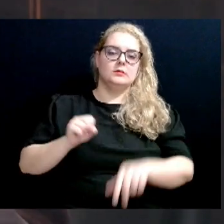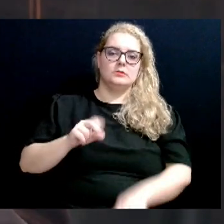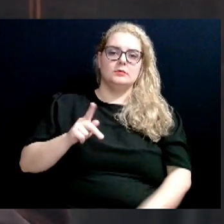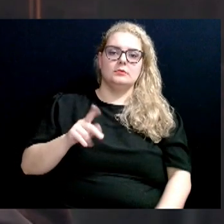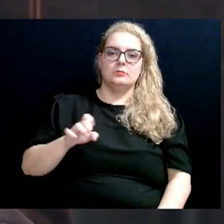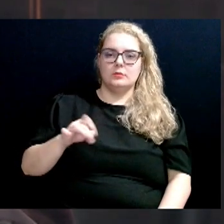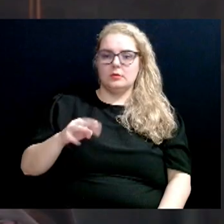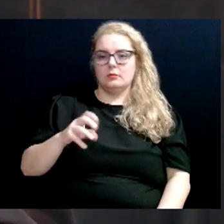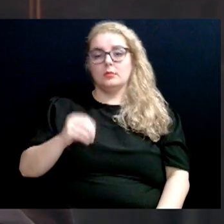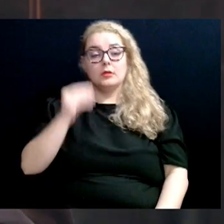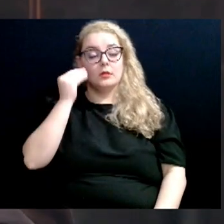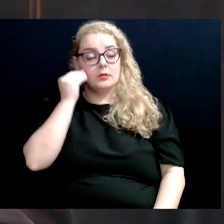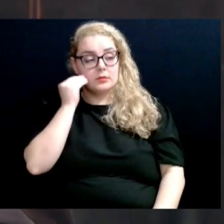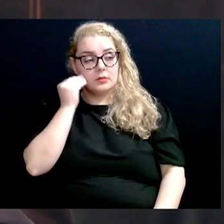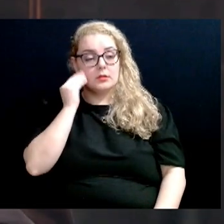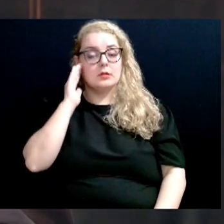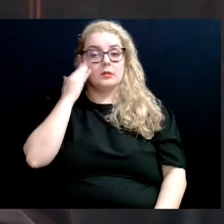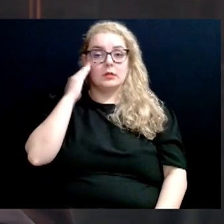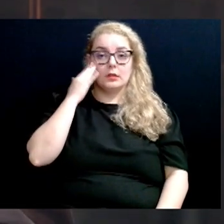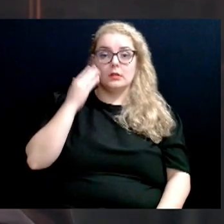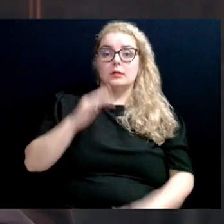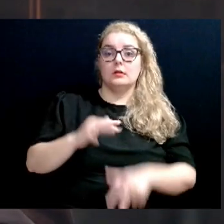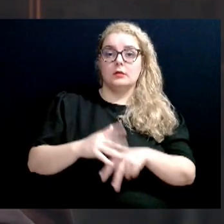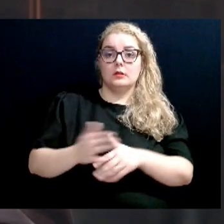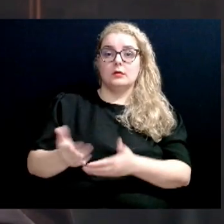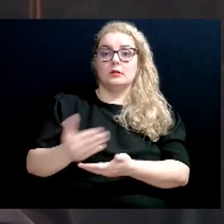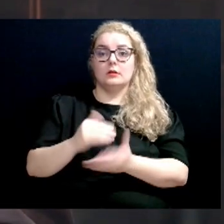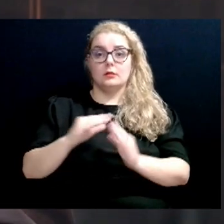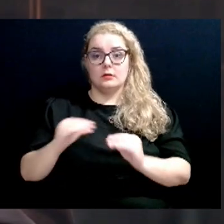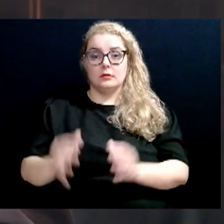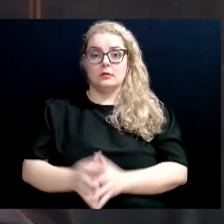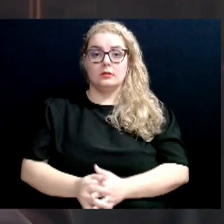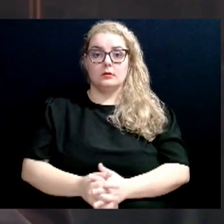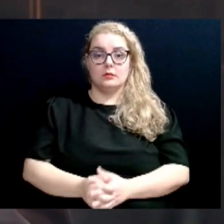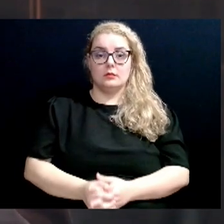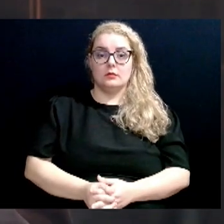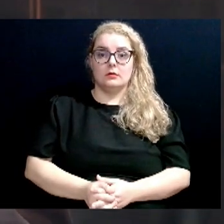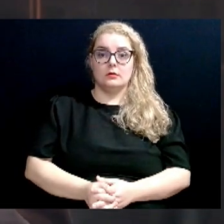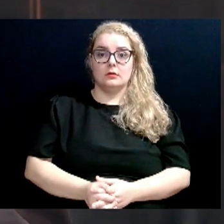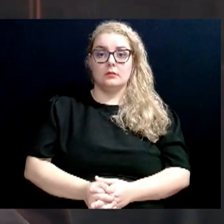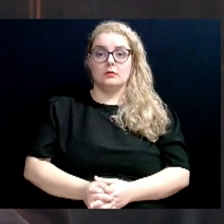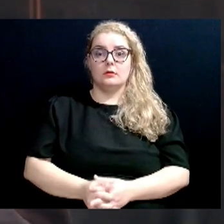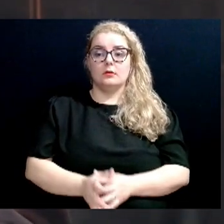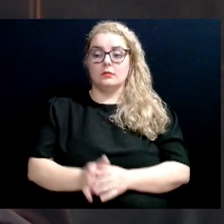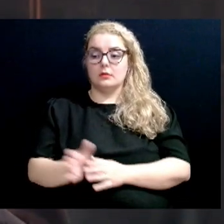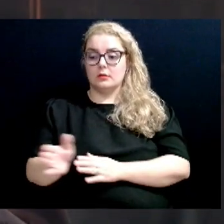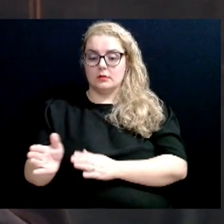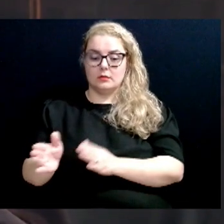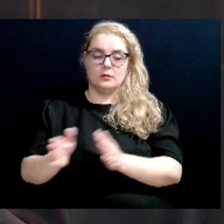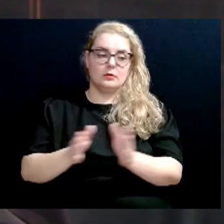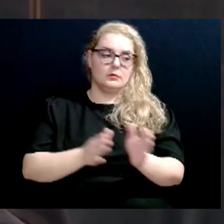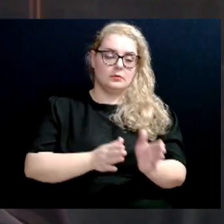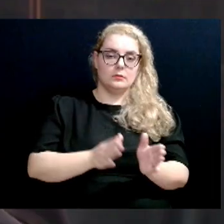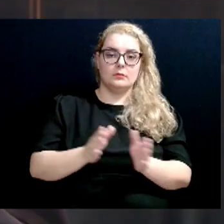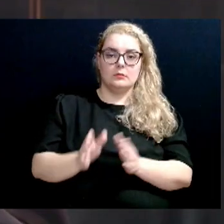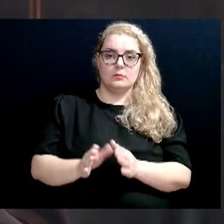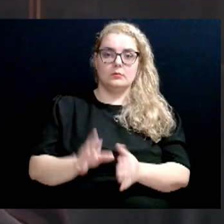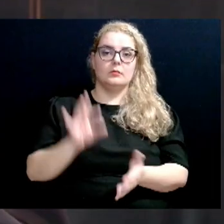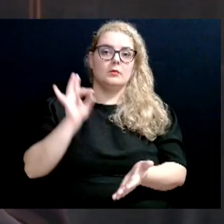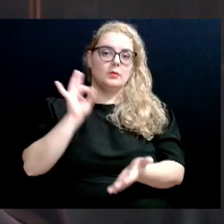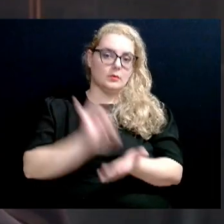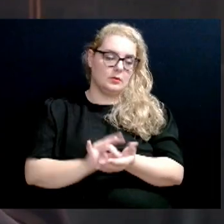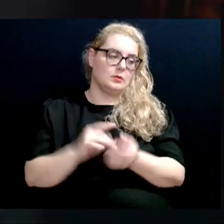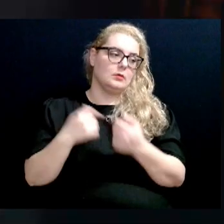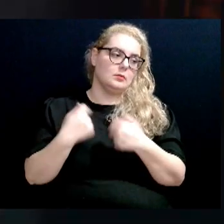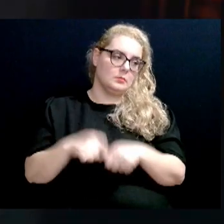entender o paciente, acolher e direcionar para aquilo que realmente é necessário.